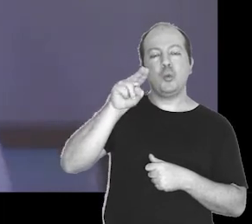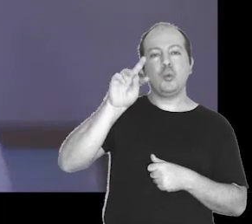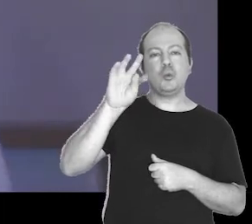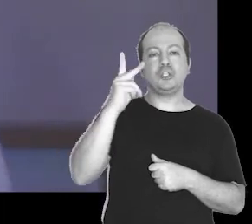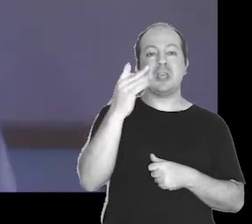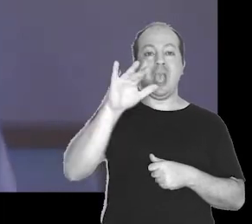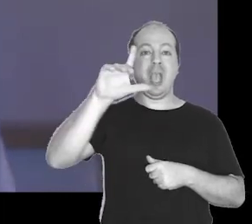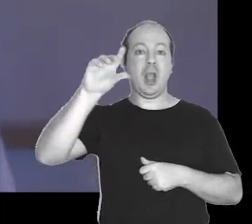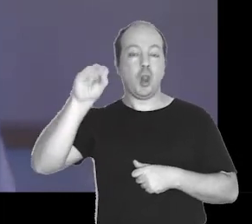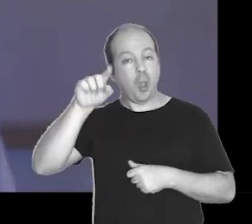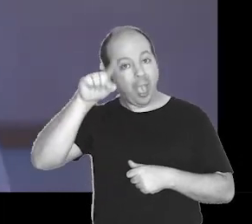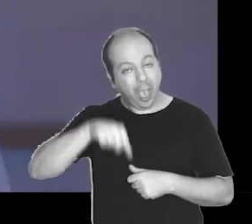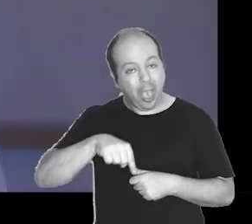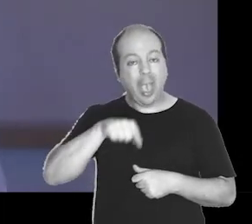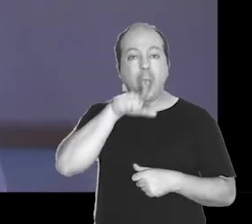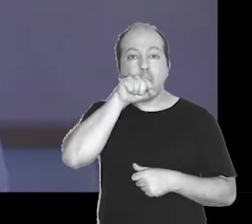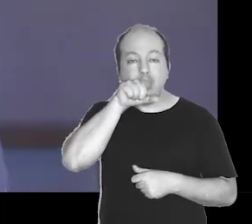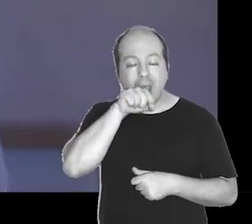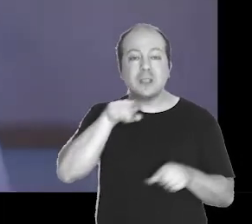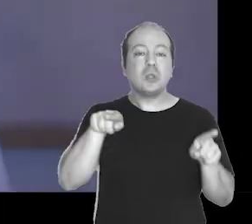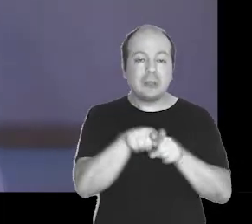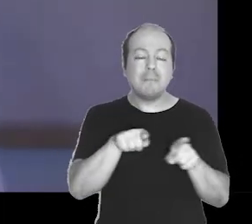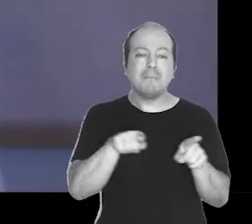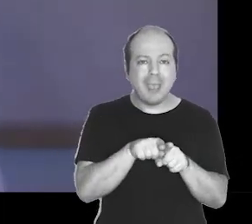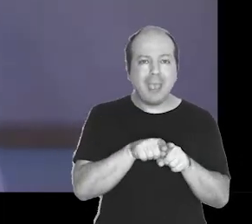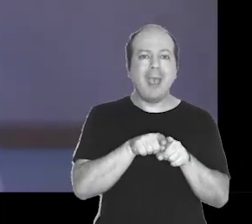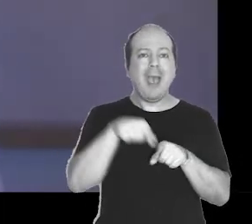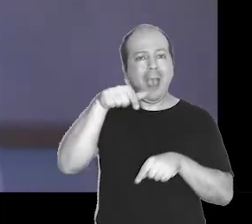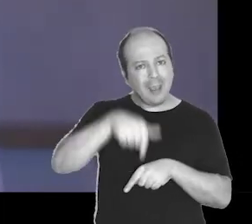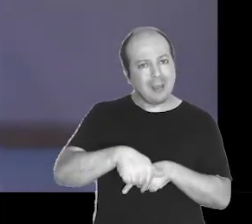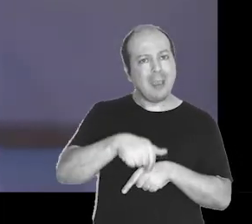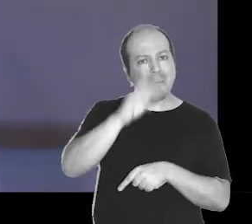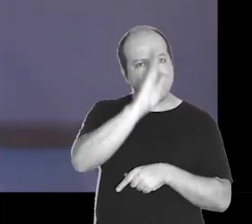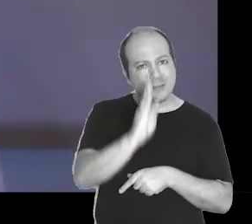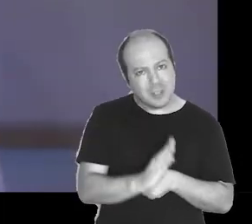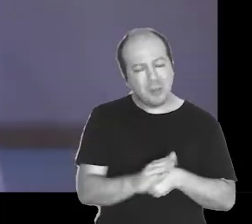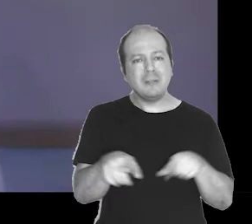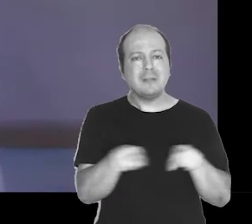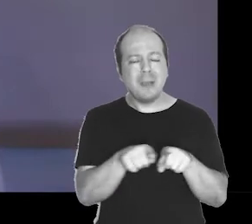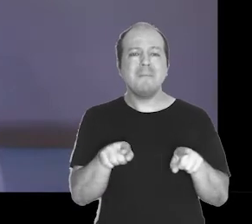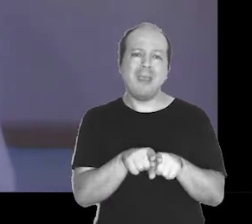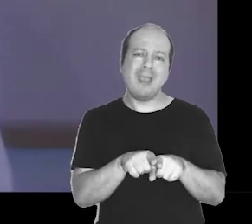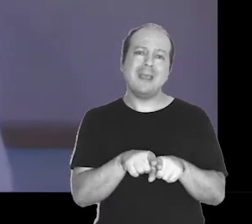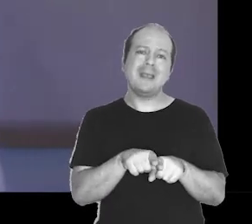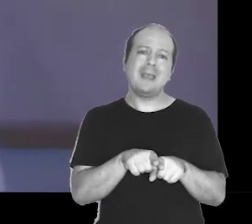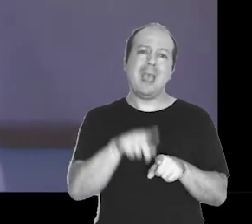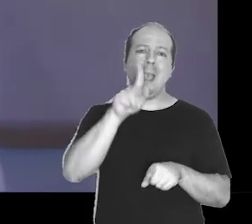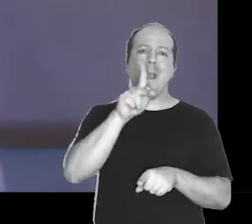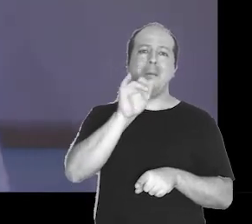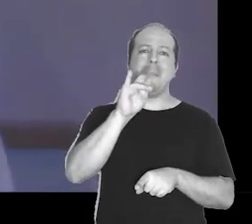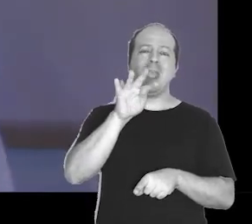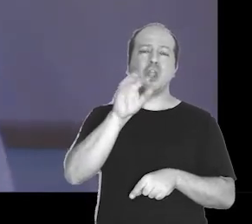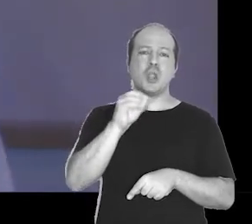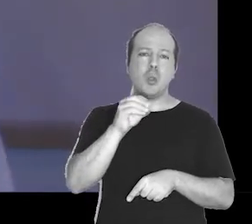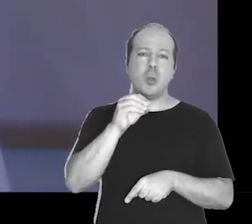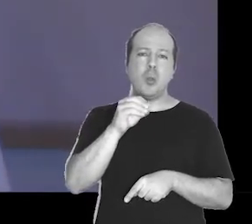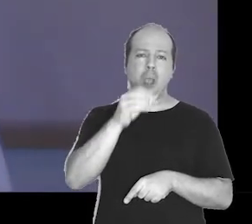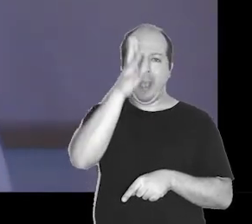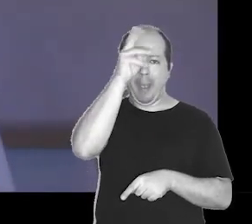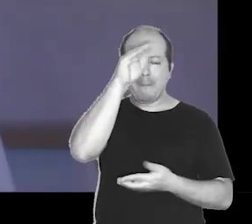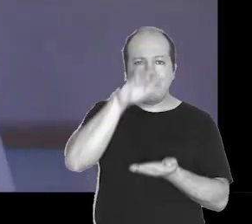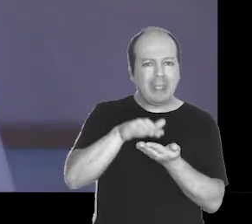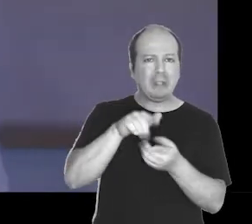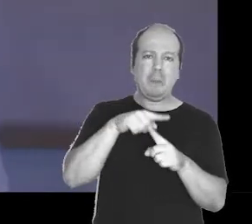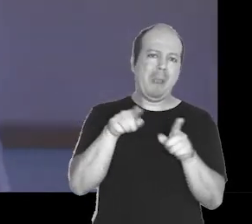pássaro. E o mesmo fenômeno não deixou de se repetir no Brasil. Claro, pinto. Embora pintos não